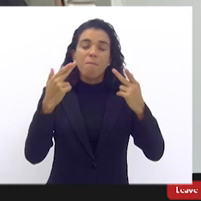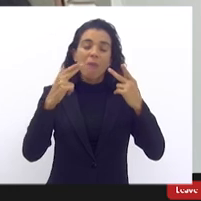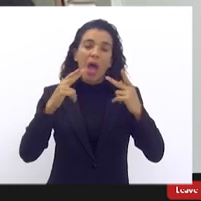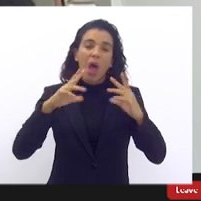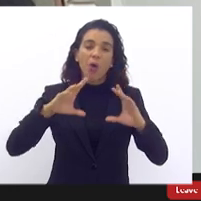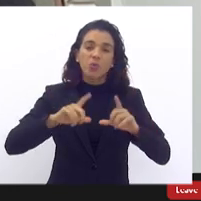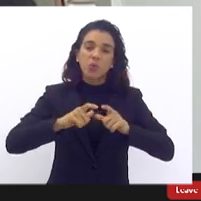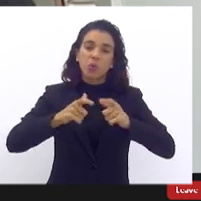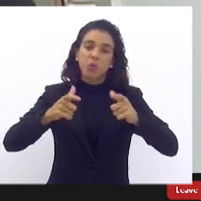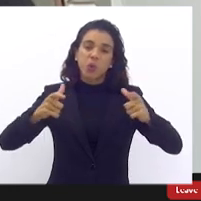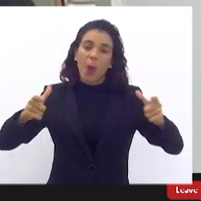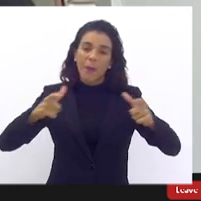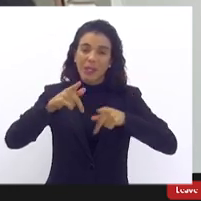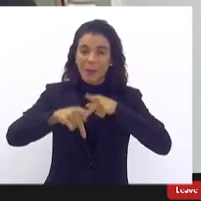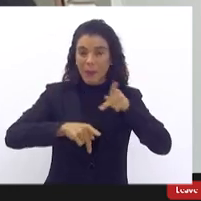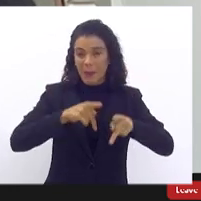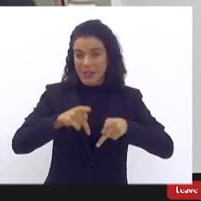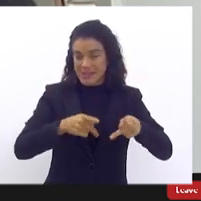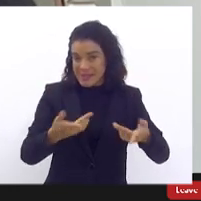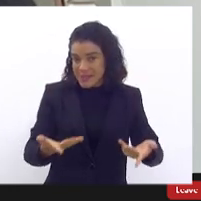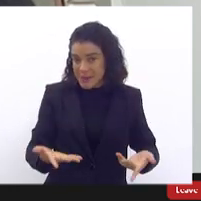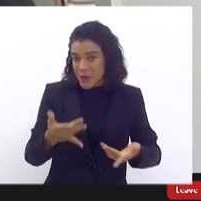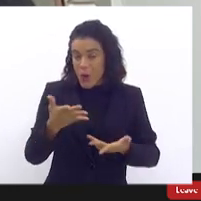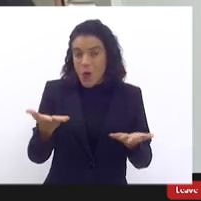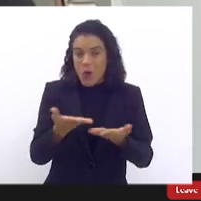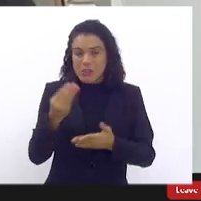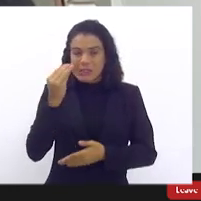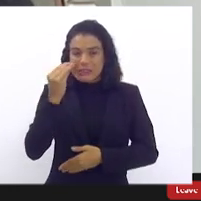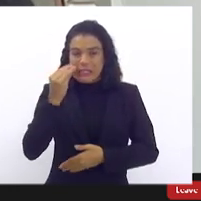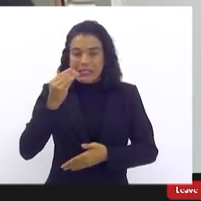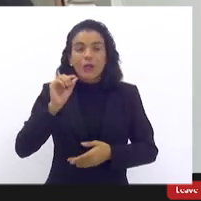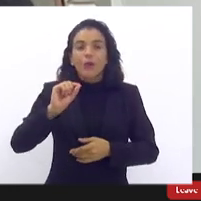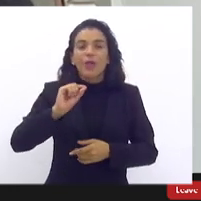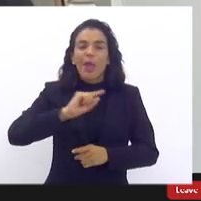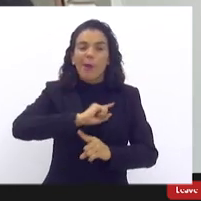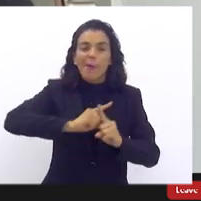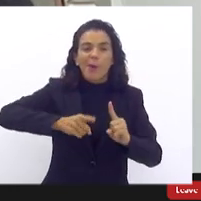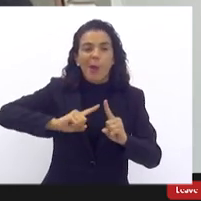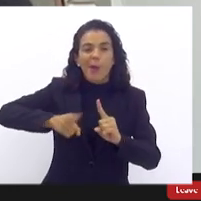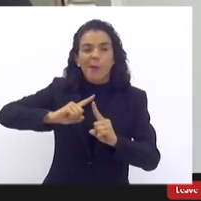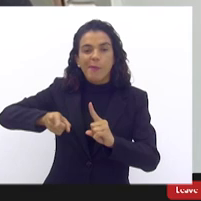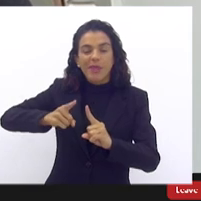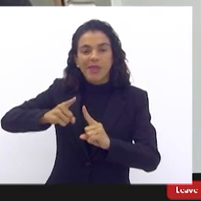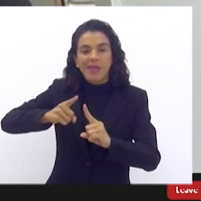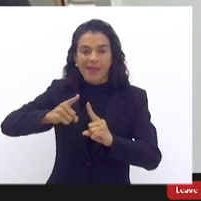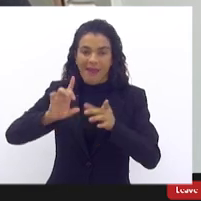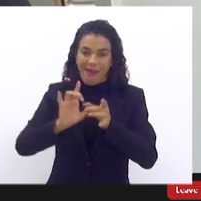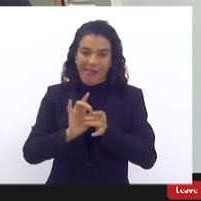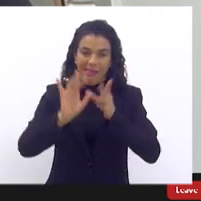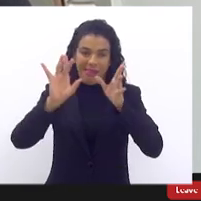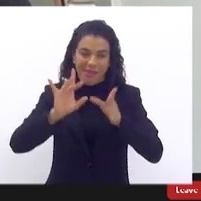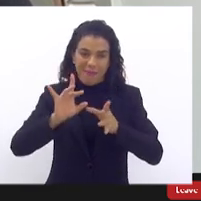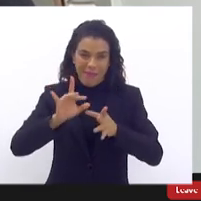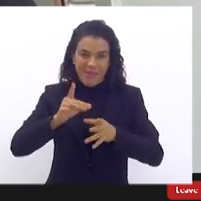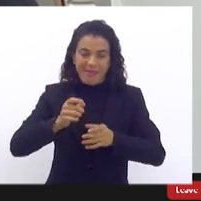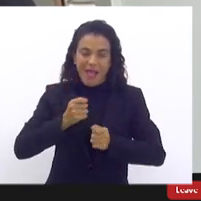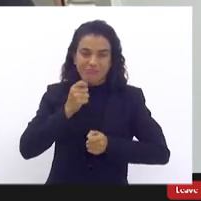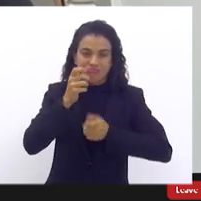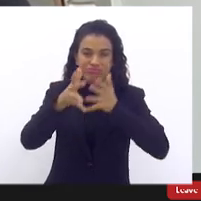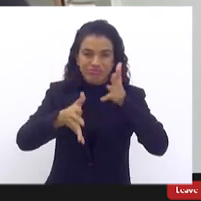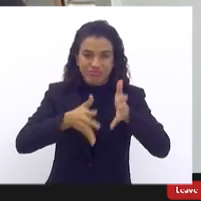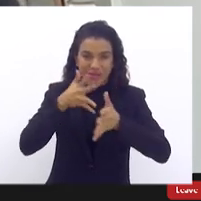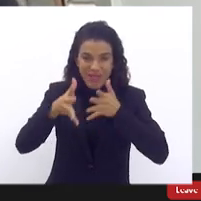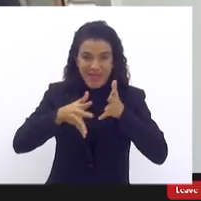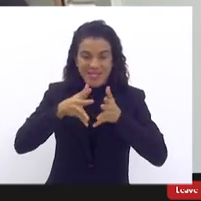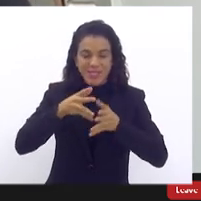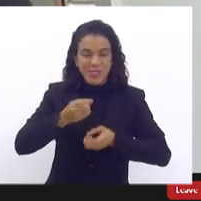tem hoje pessoas tentando proibir alguns desses debates mesmo nas escolas, e a gente precisa avançar